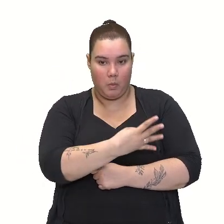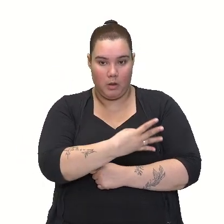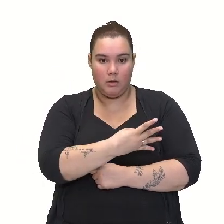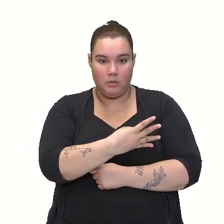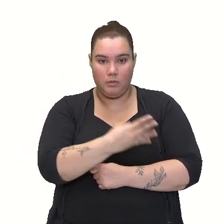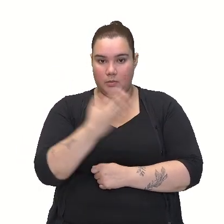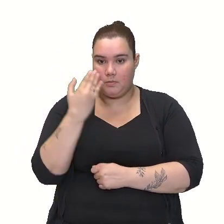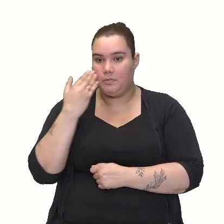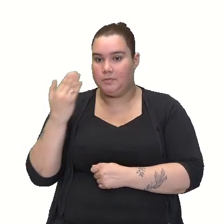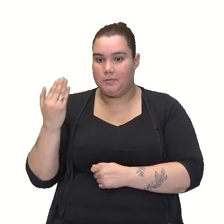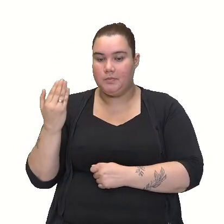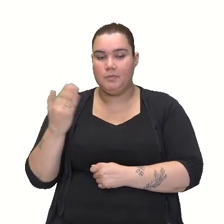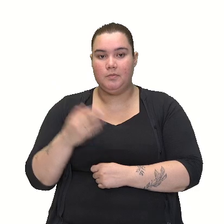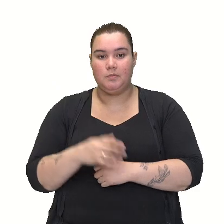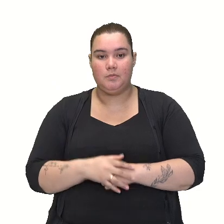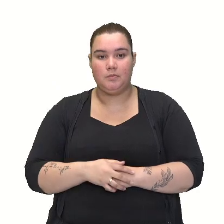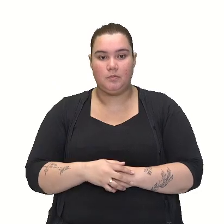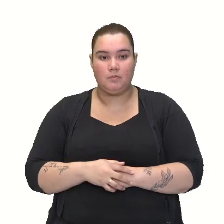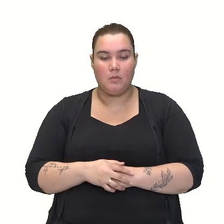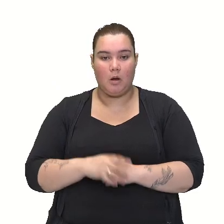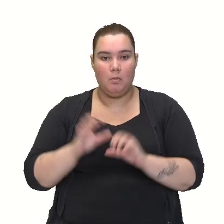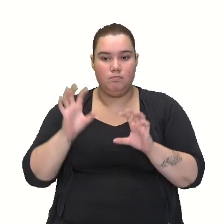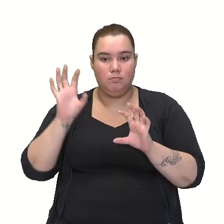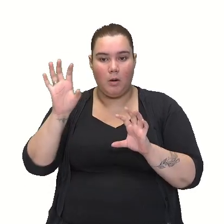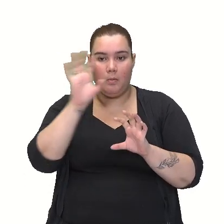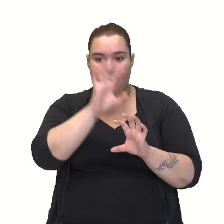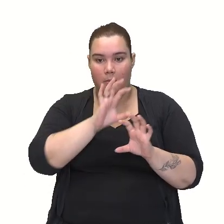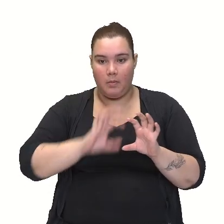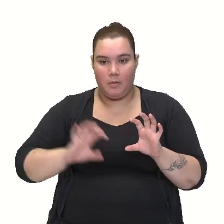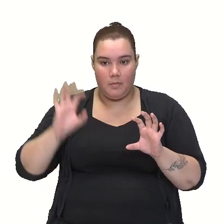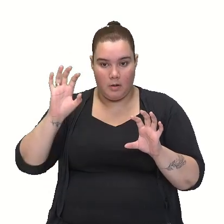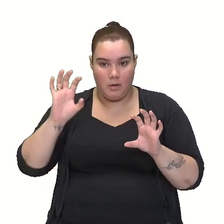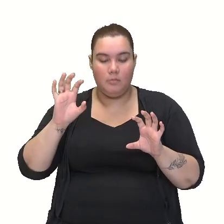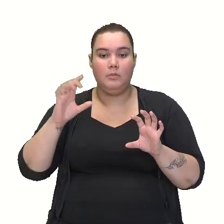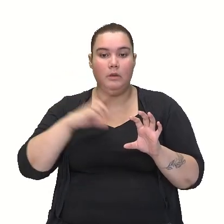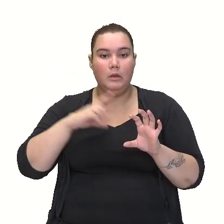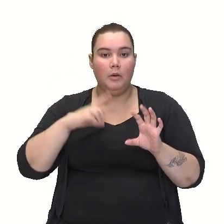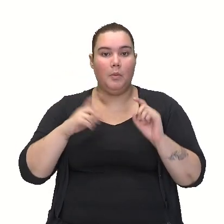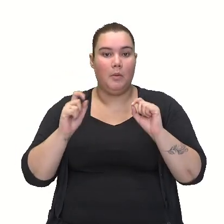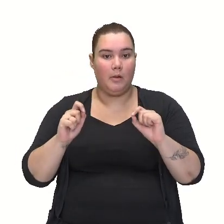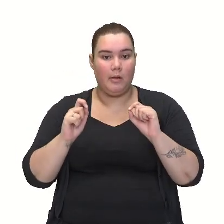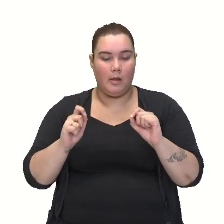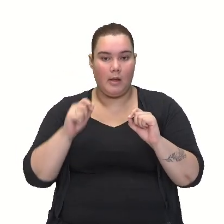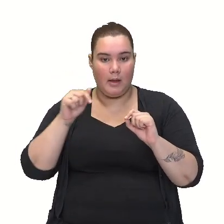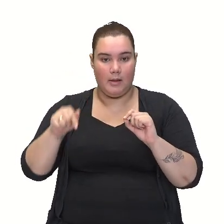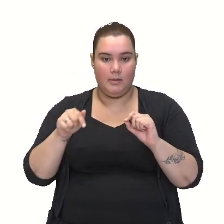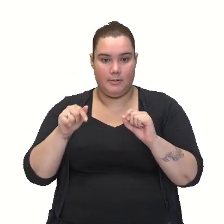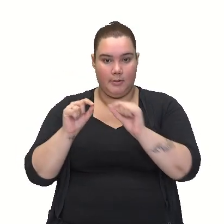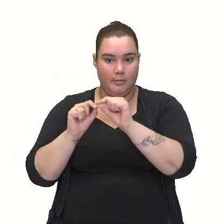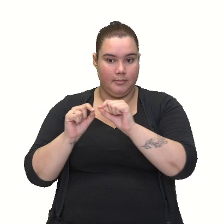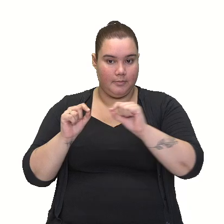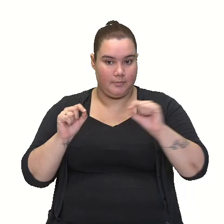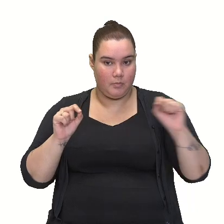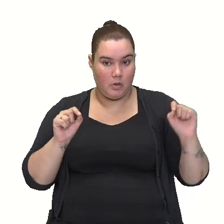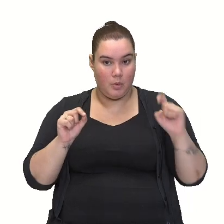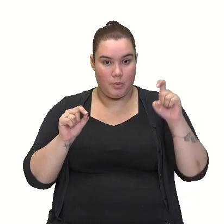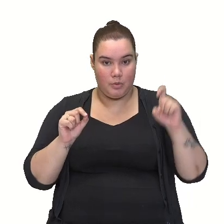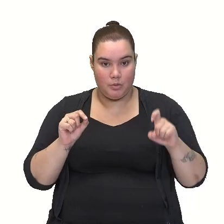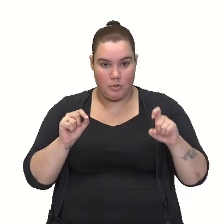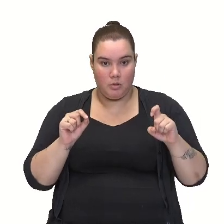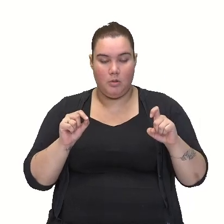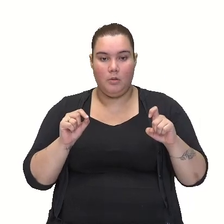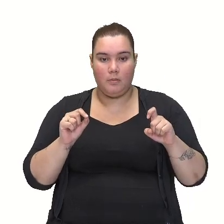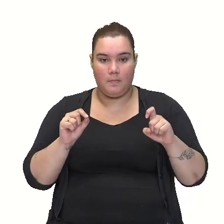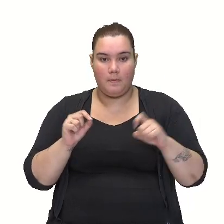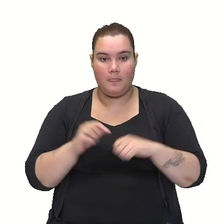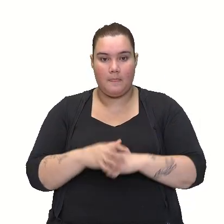quadrante. Quando é feita essa divisão, olha, em relação ao eixo X, aqui nessa parte, é